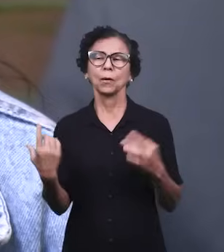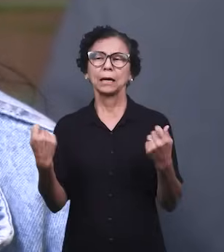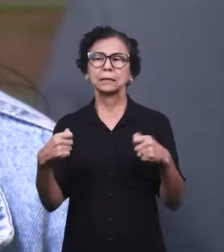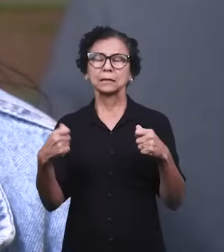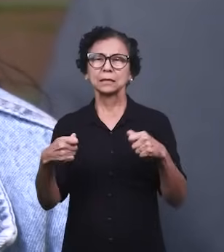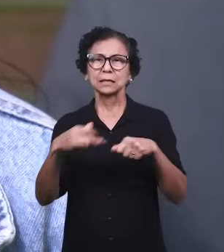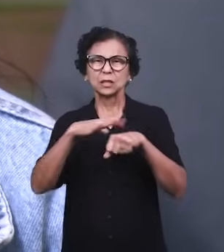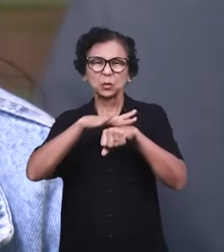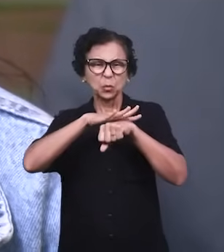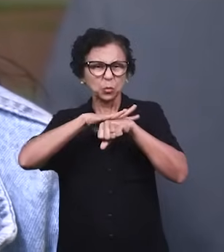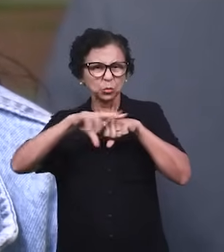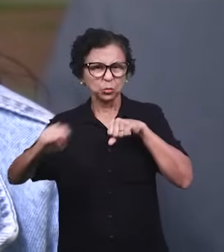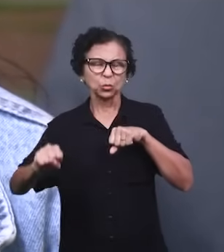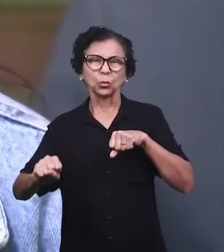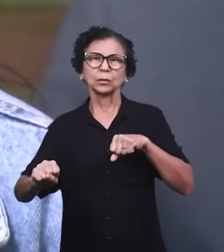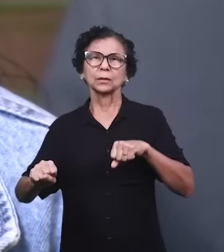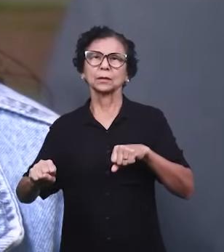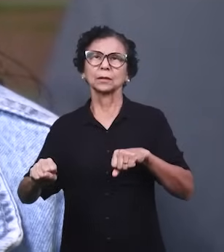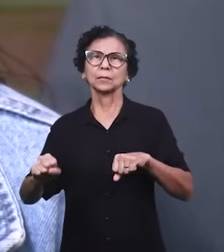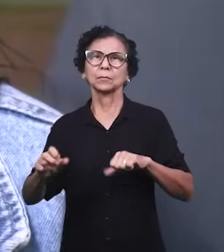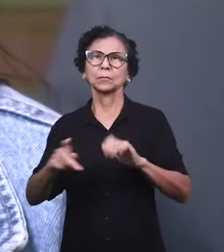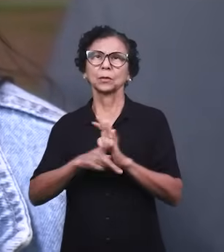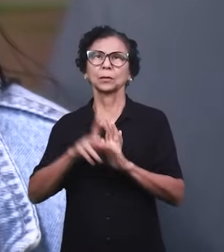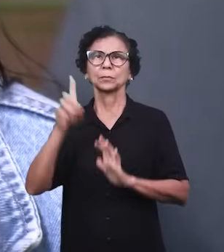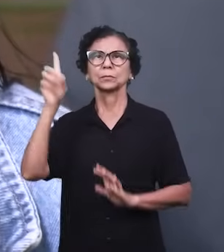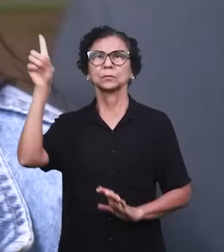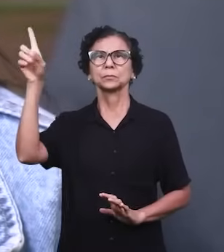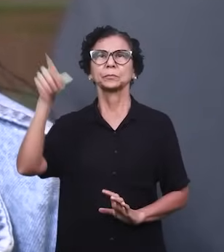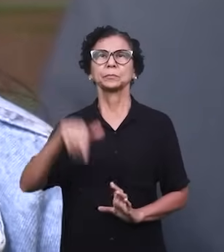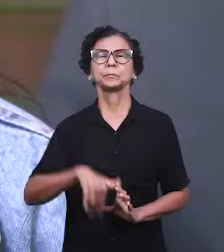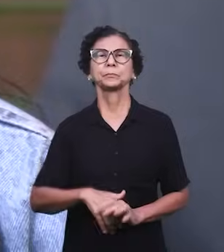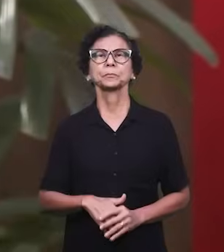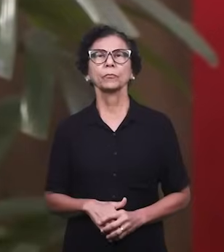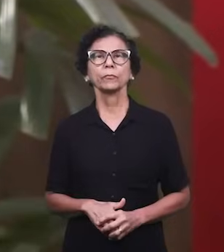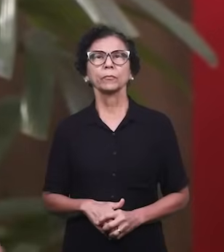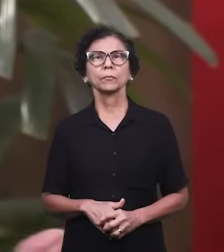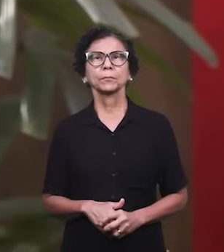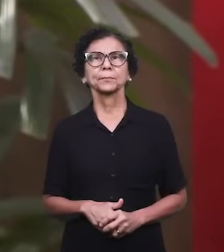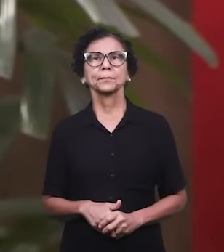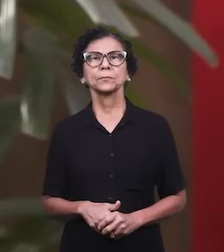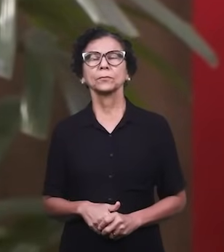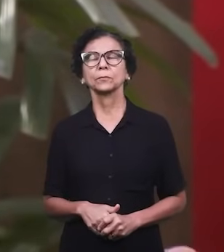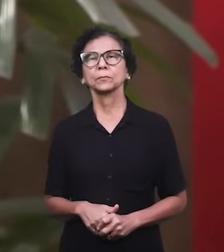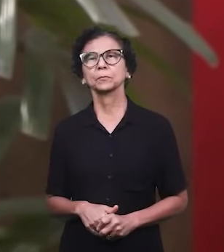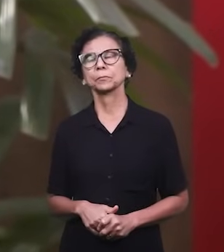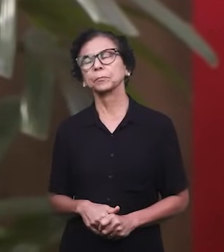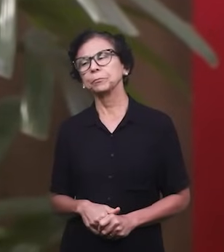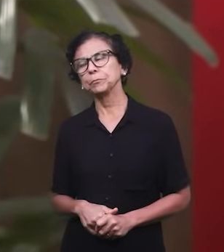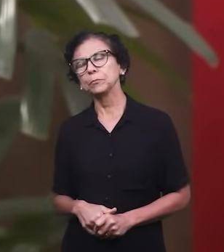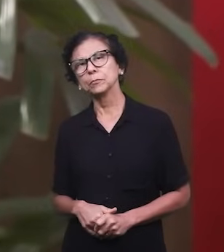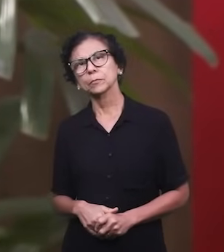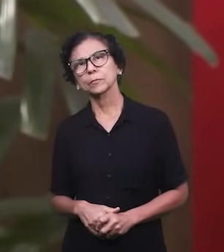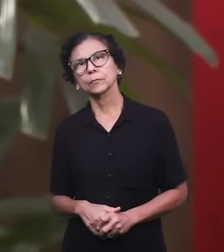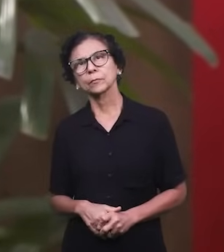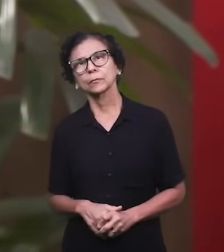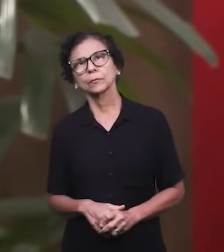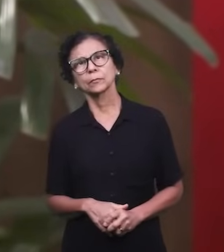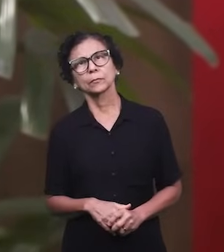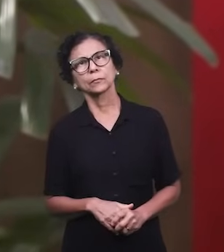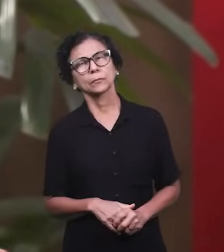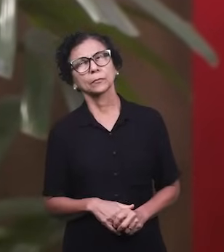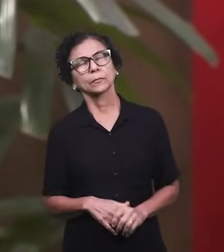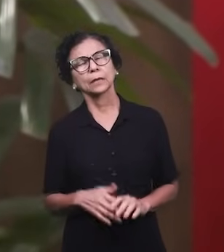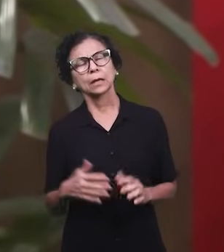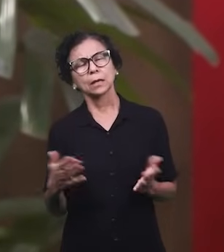ou seja, que a enfermidade não esteja mais na pessoa, né? Não resta dúvida de que Deus